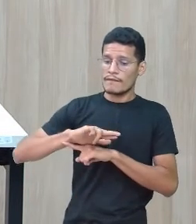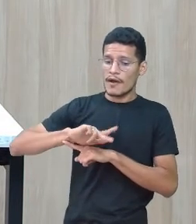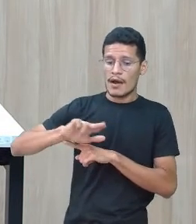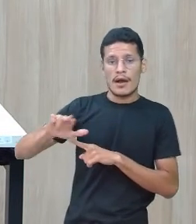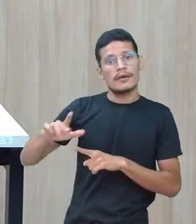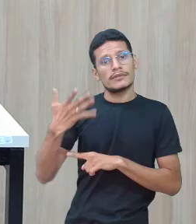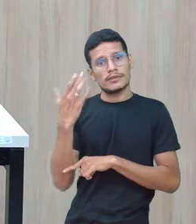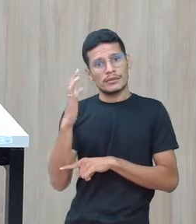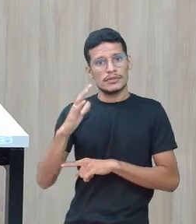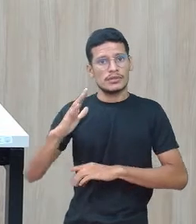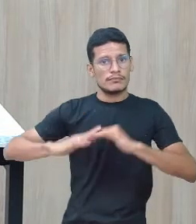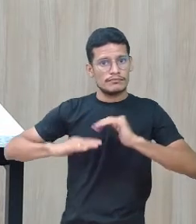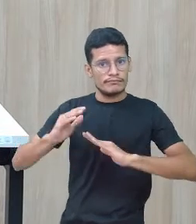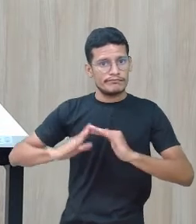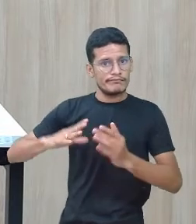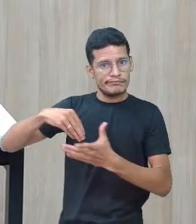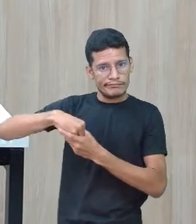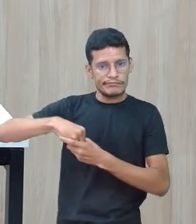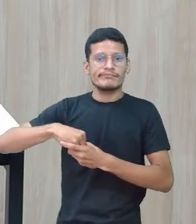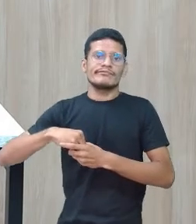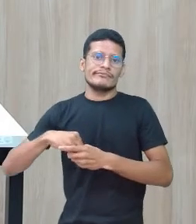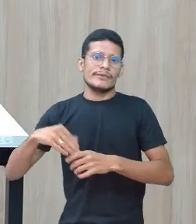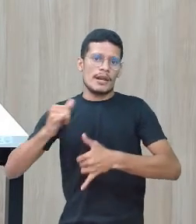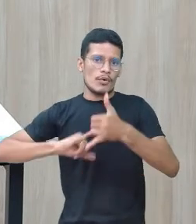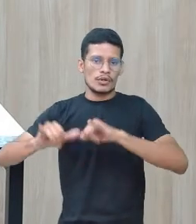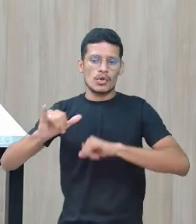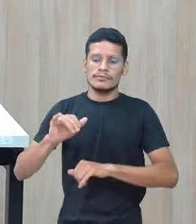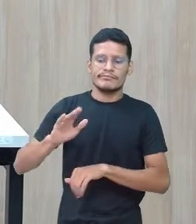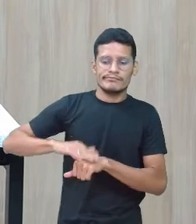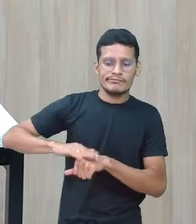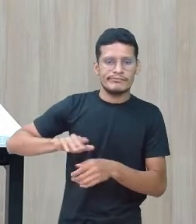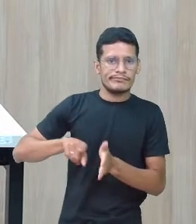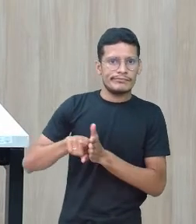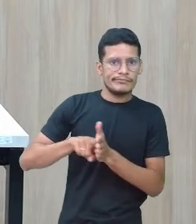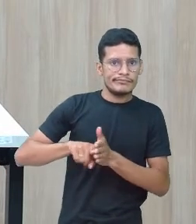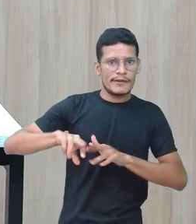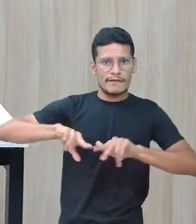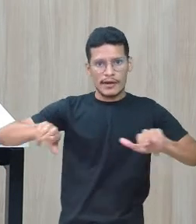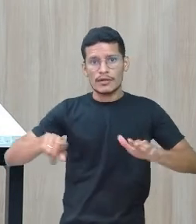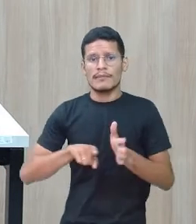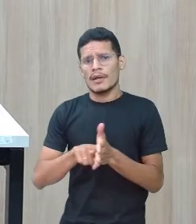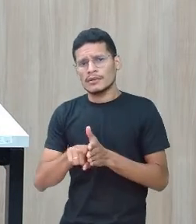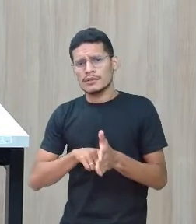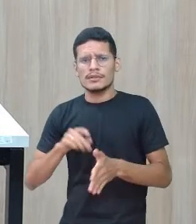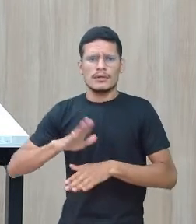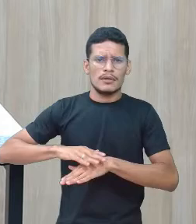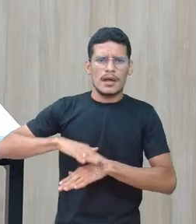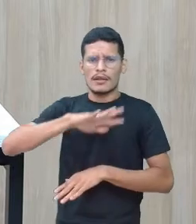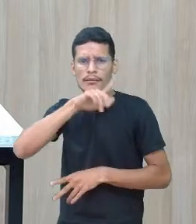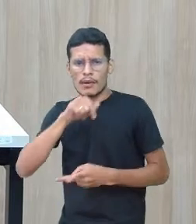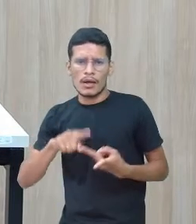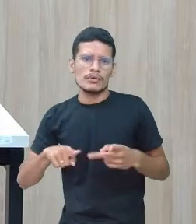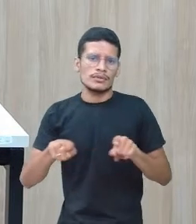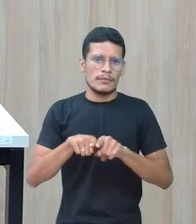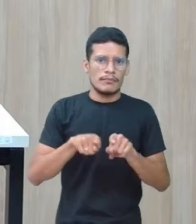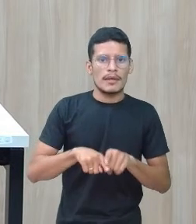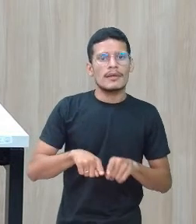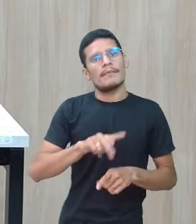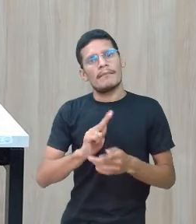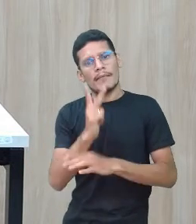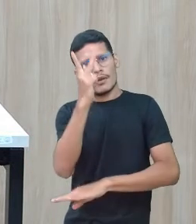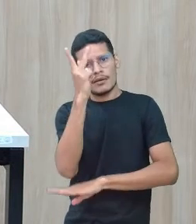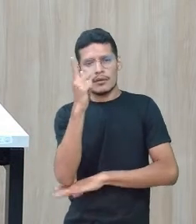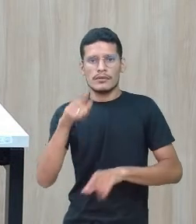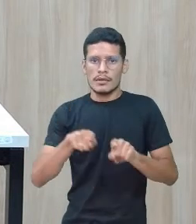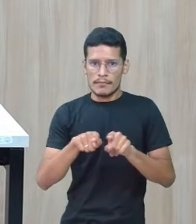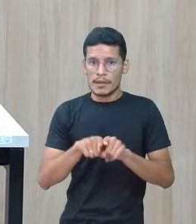no laboratório atuando em várias pesquisas. Então, eles pesquisam tanto em animais como em plantas